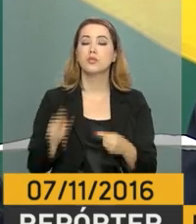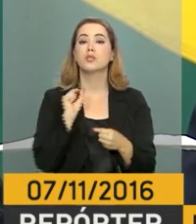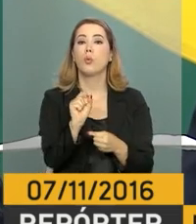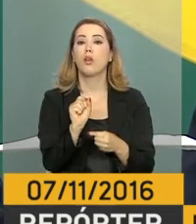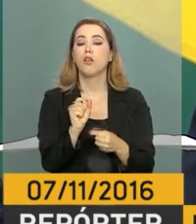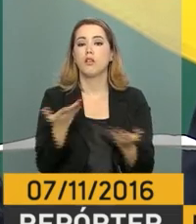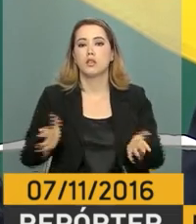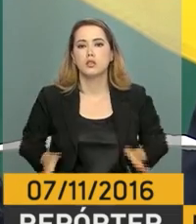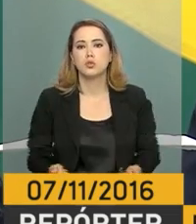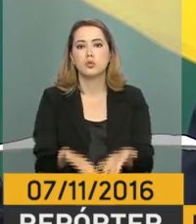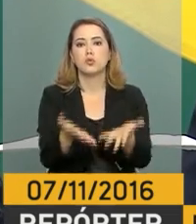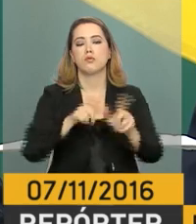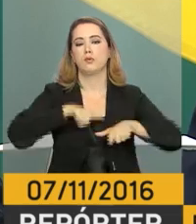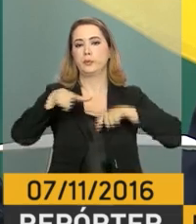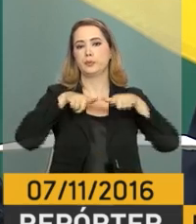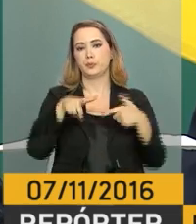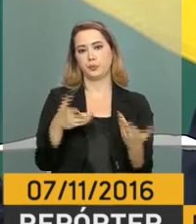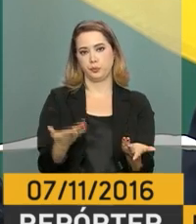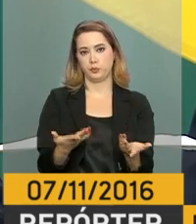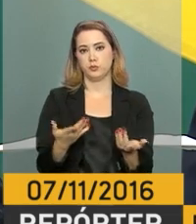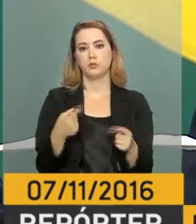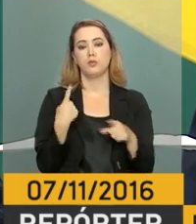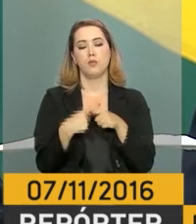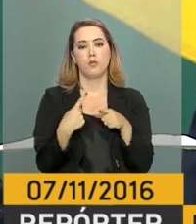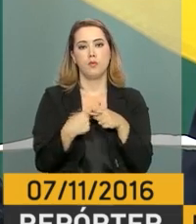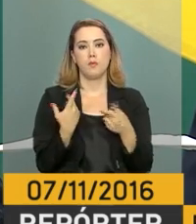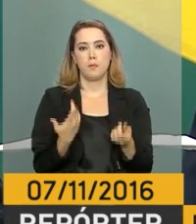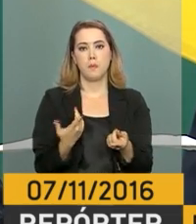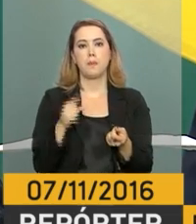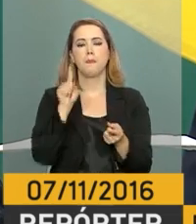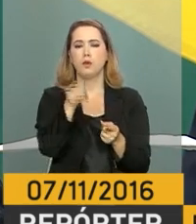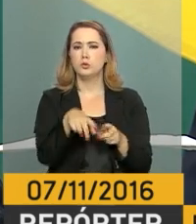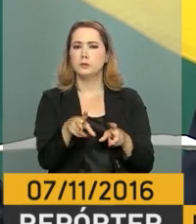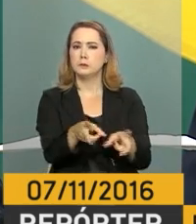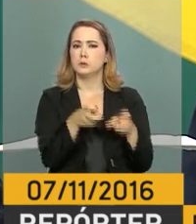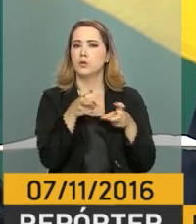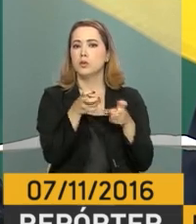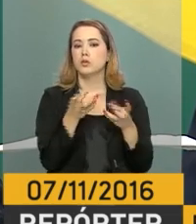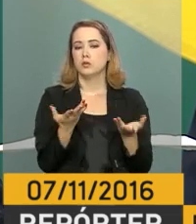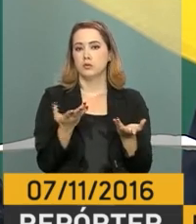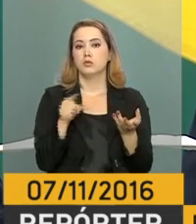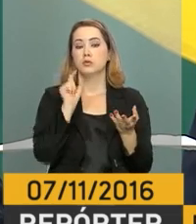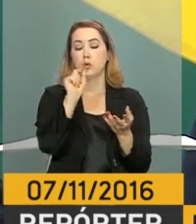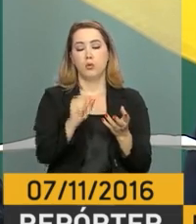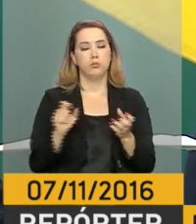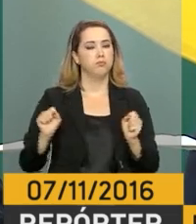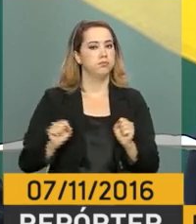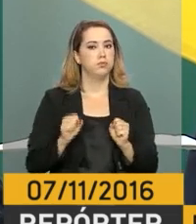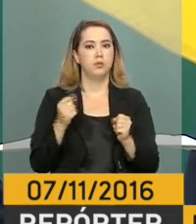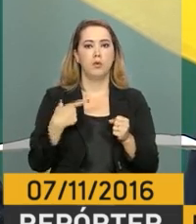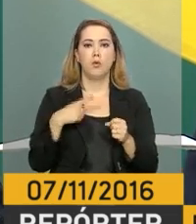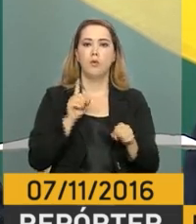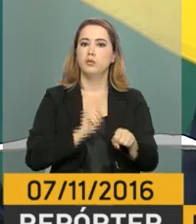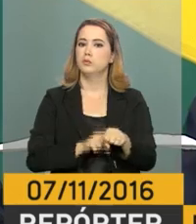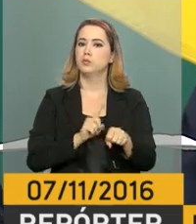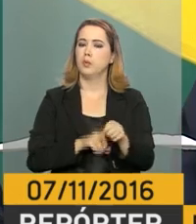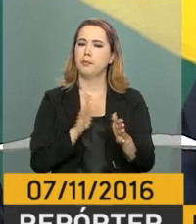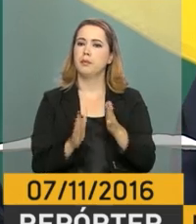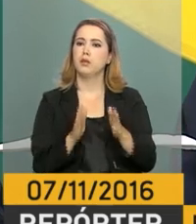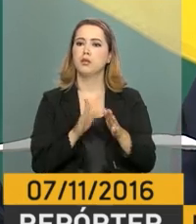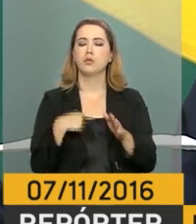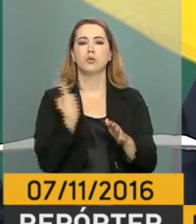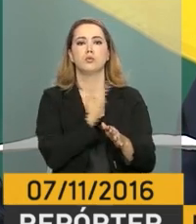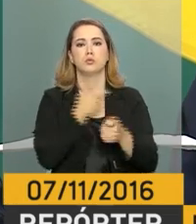gerar empregos, não é? Portanto, há uma expectativa muito grande, há um períodozinho que nós